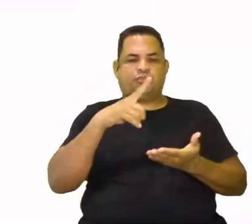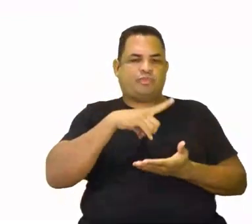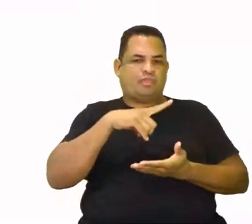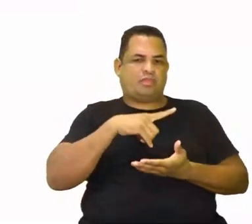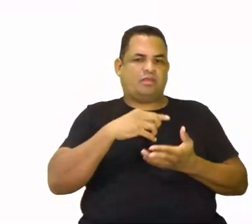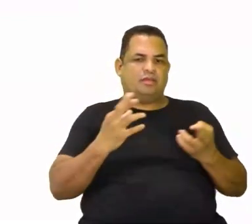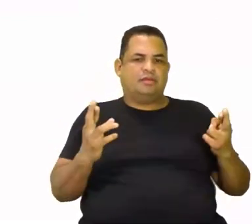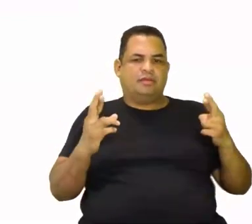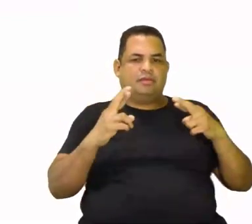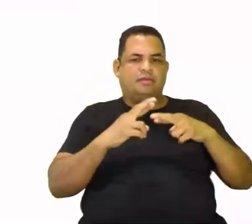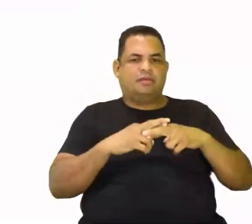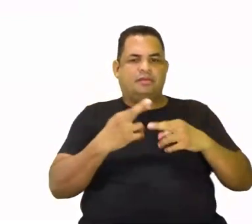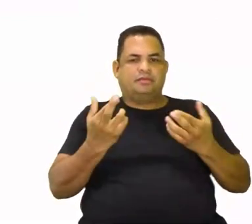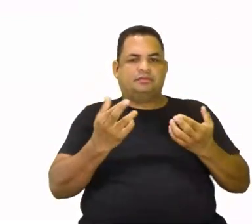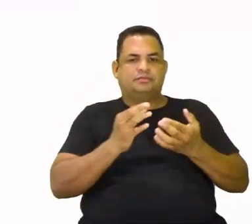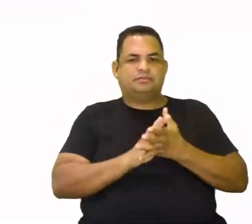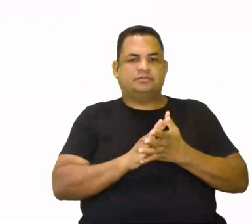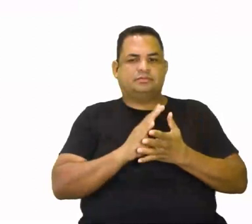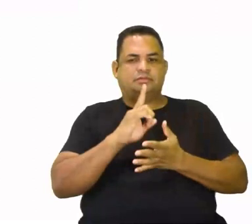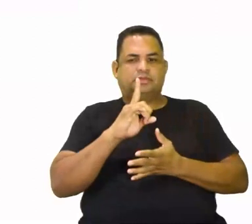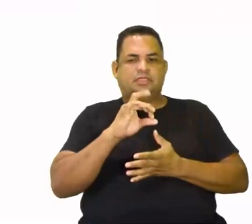uma reação de